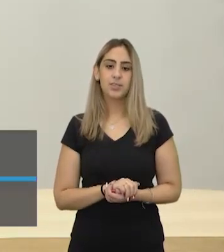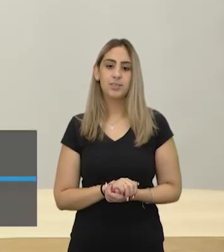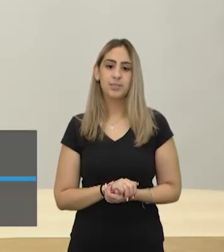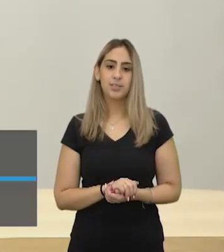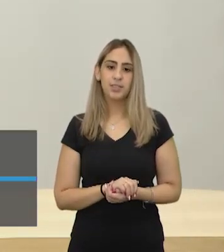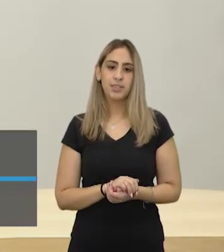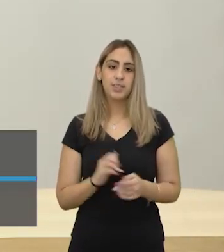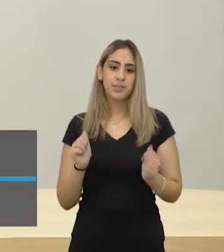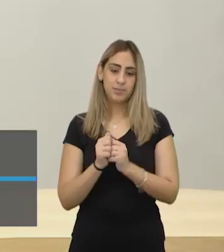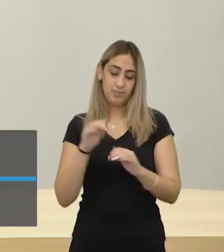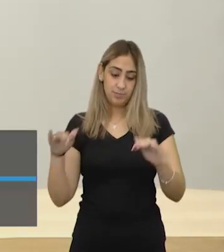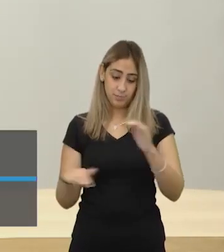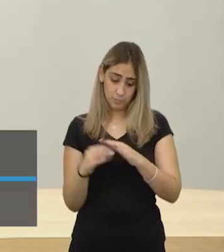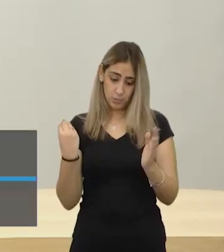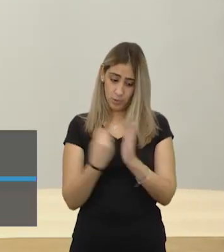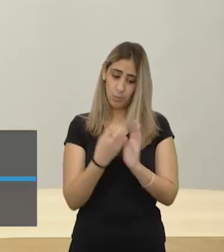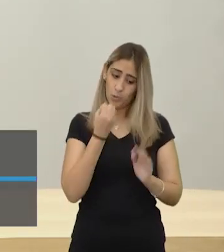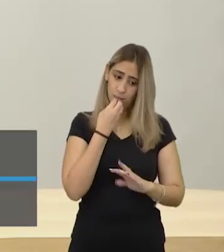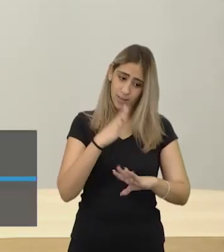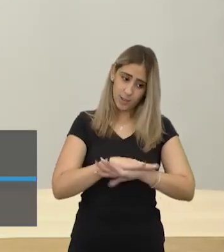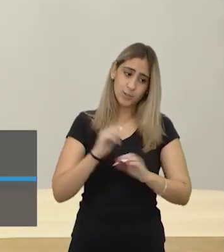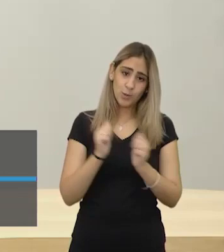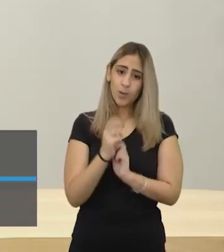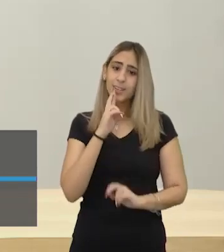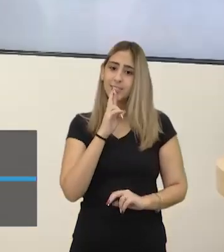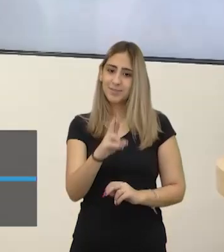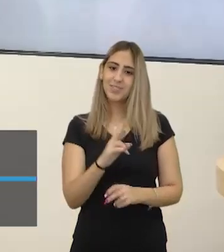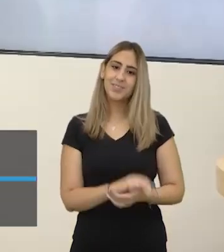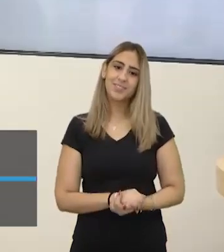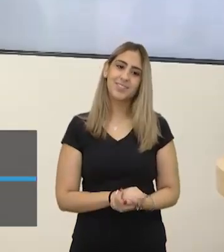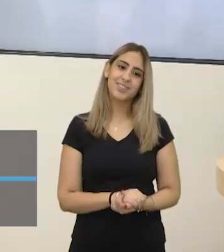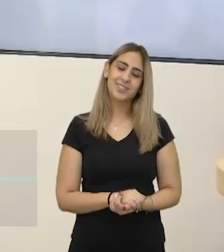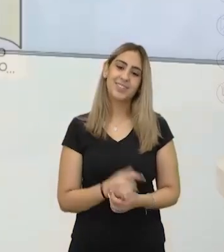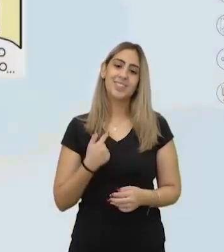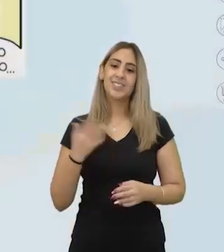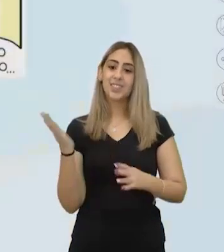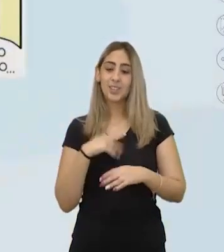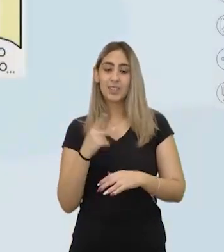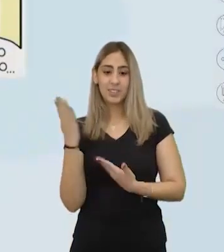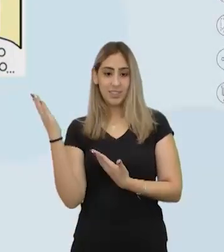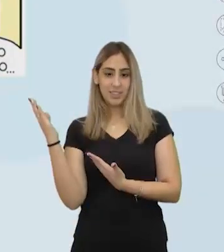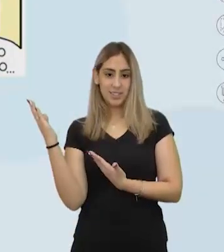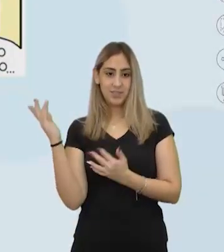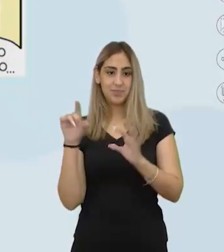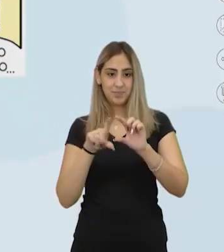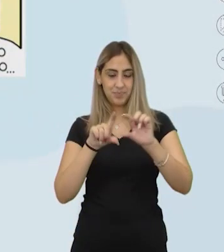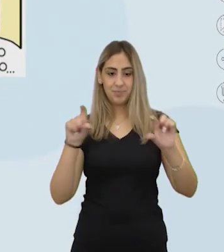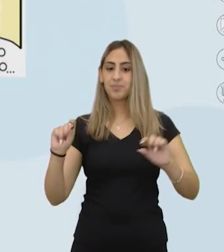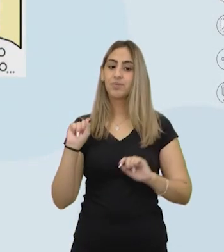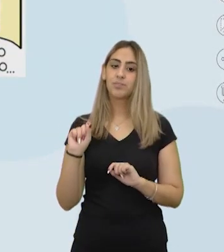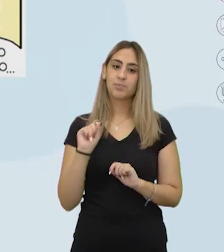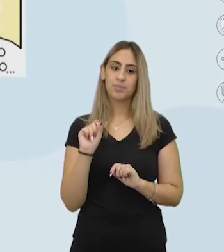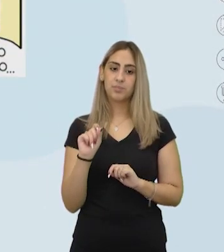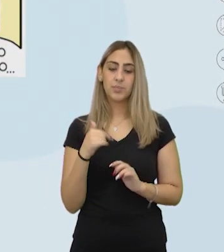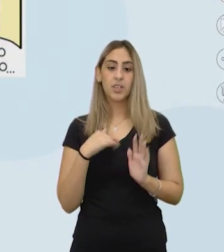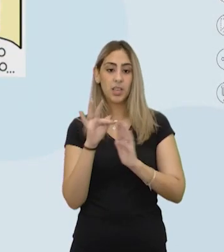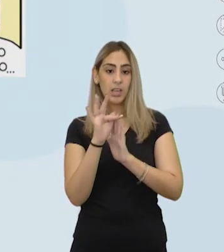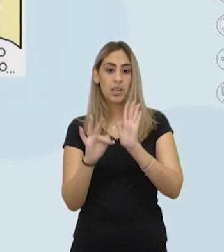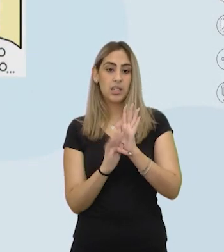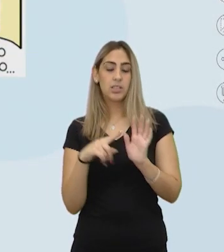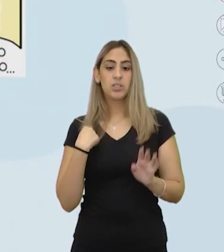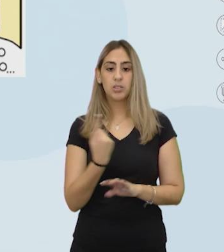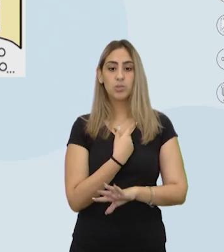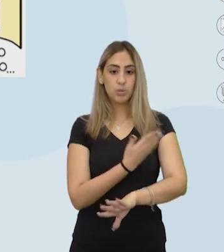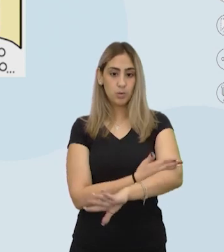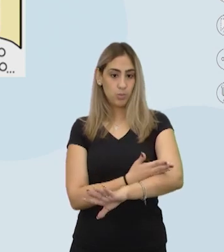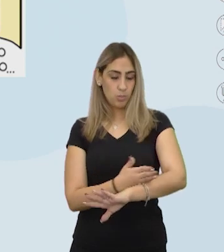e a resposta. Isso, Olha boa que tarde legal. com a resposta aí, ó. Com a. Eu trouxe uma tirinha que geralmente são textos que a gente costuma